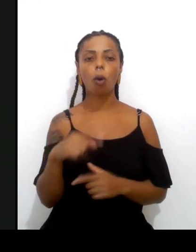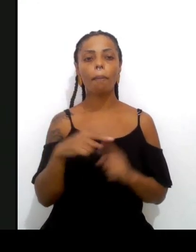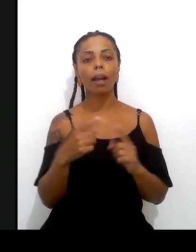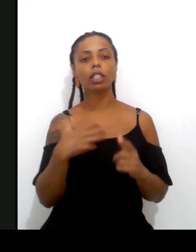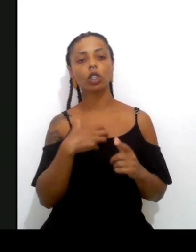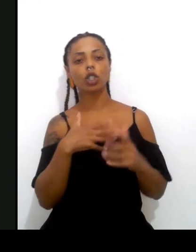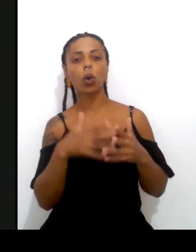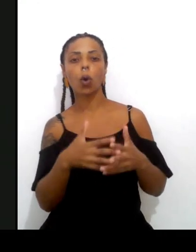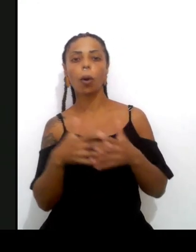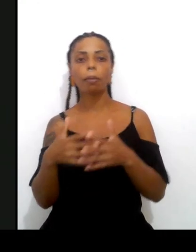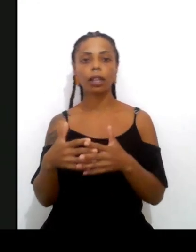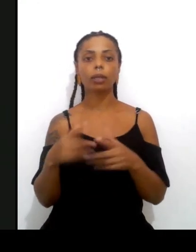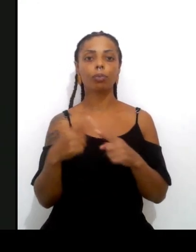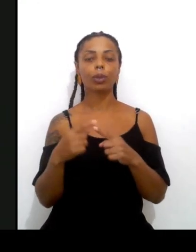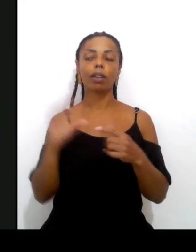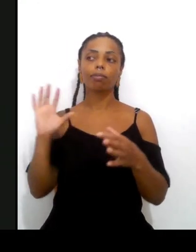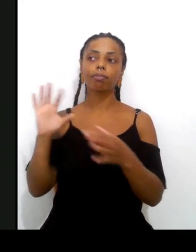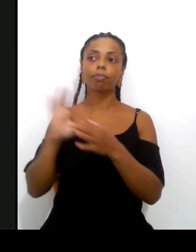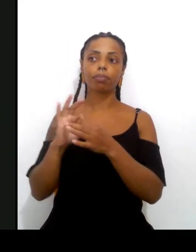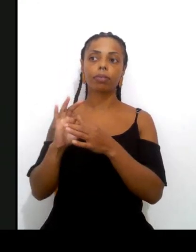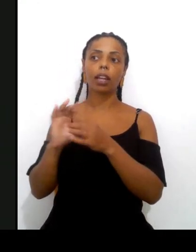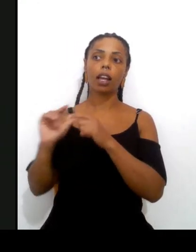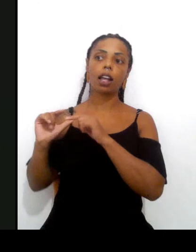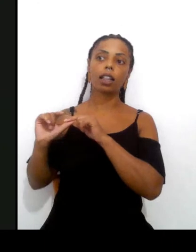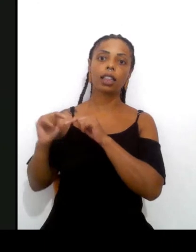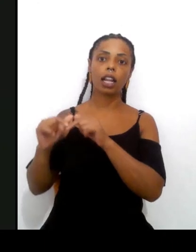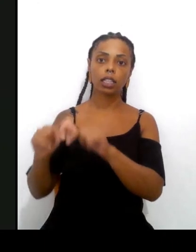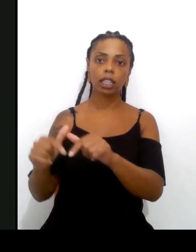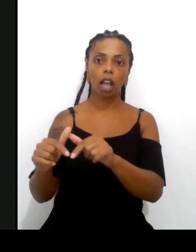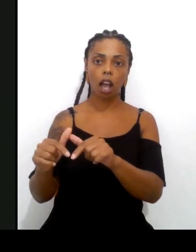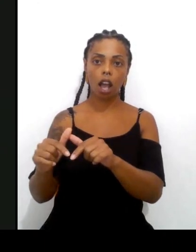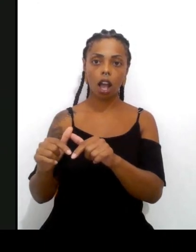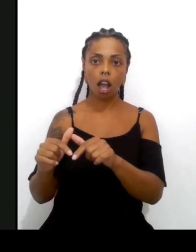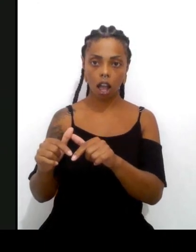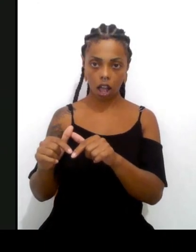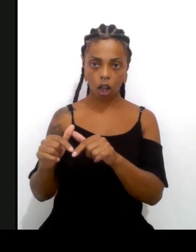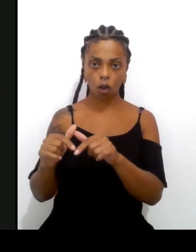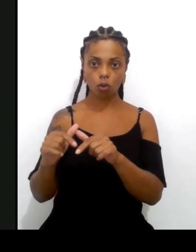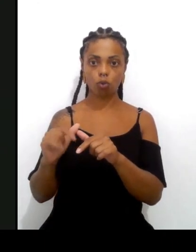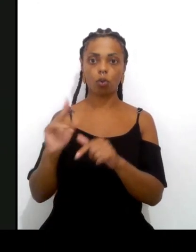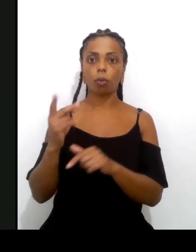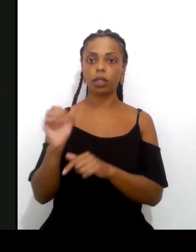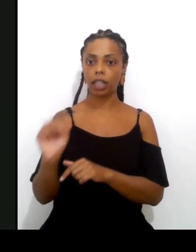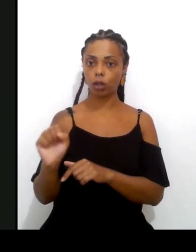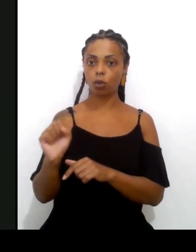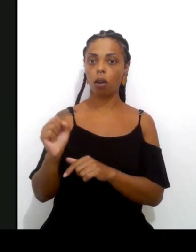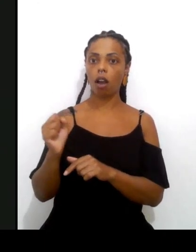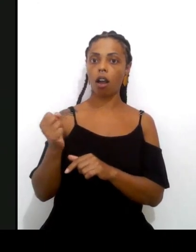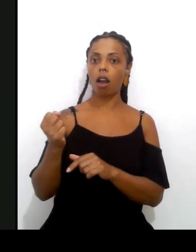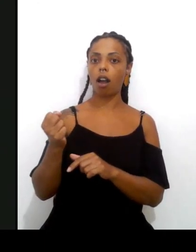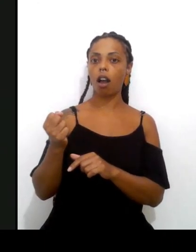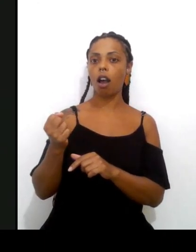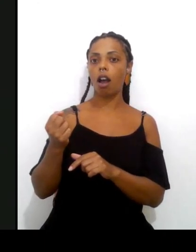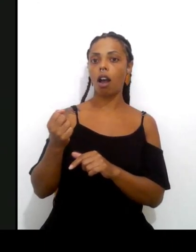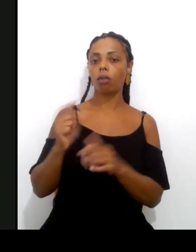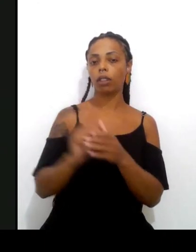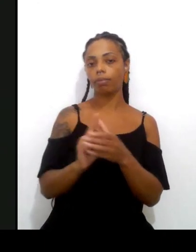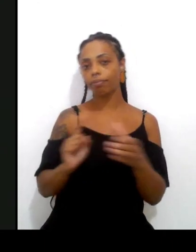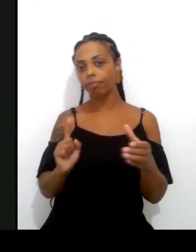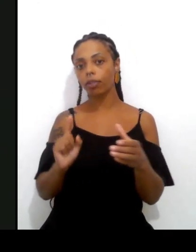à tradição do homossexual no exílio ou fora da lei Mas também pensando enquanto